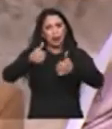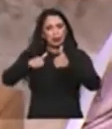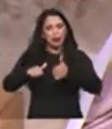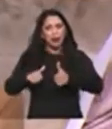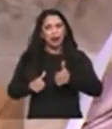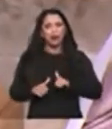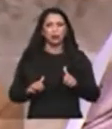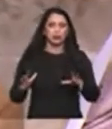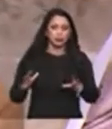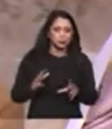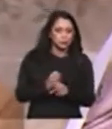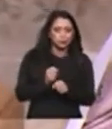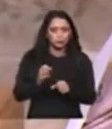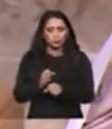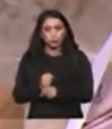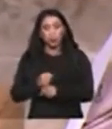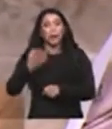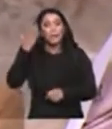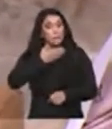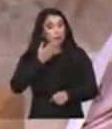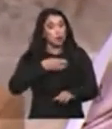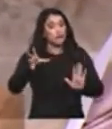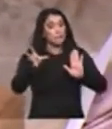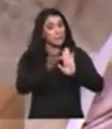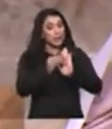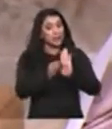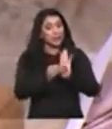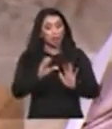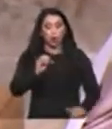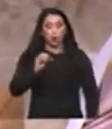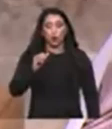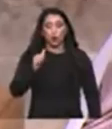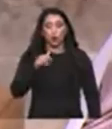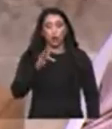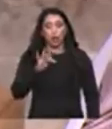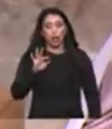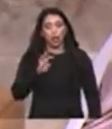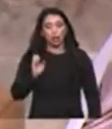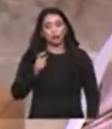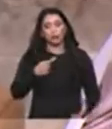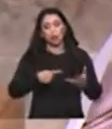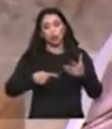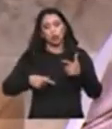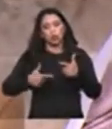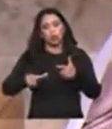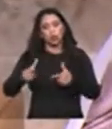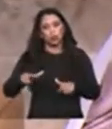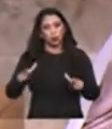análise de conjunto de prova material, COAF, cheques e outras provas que eu